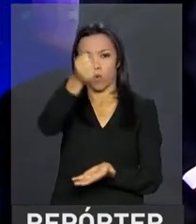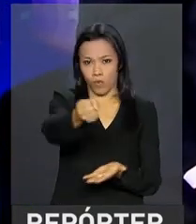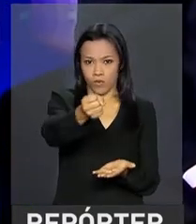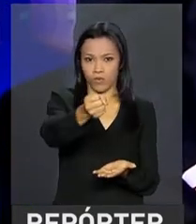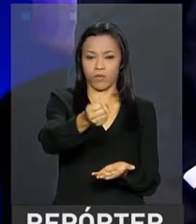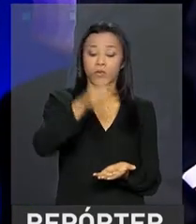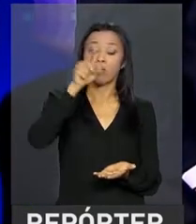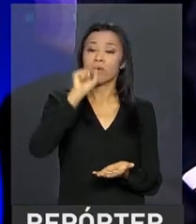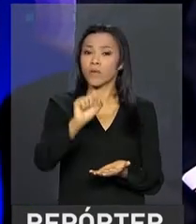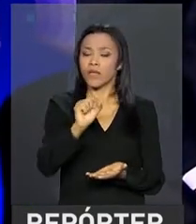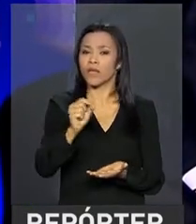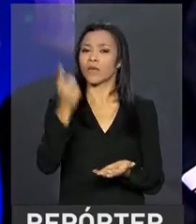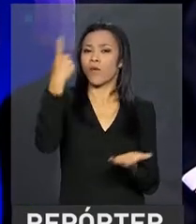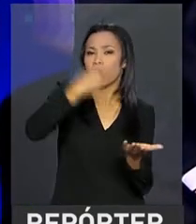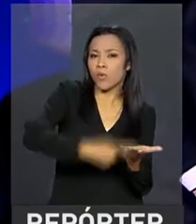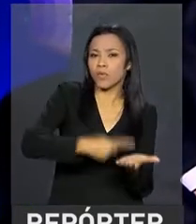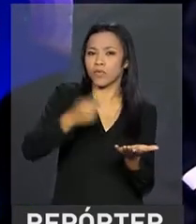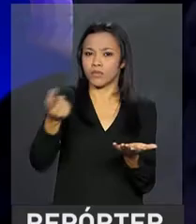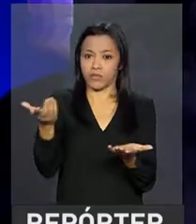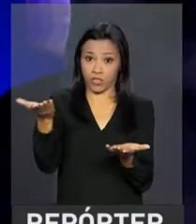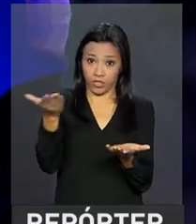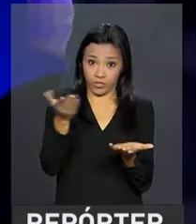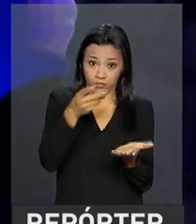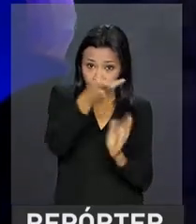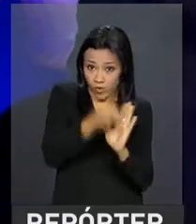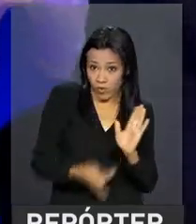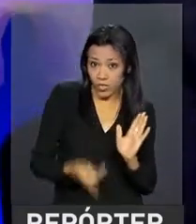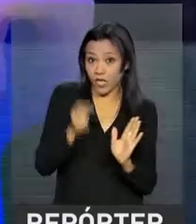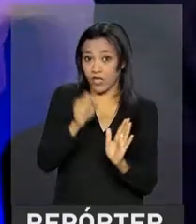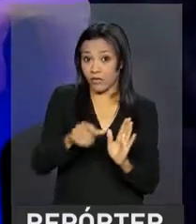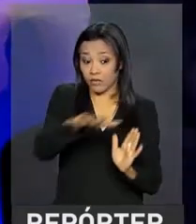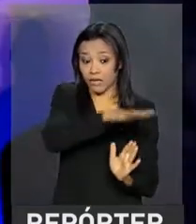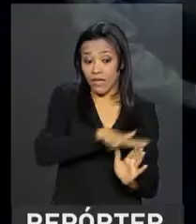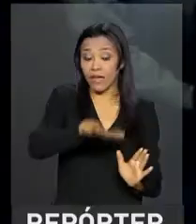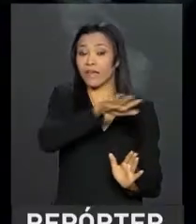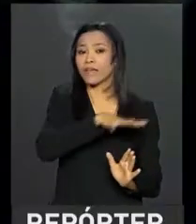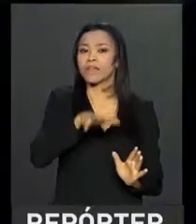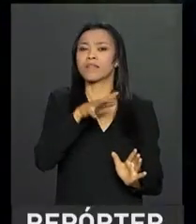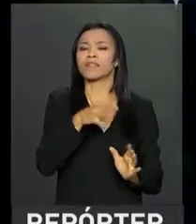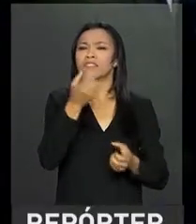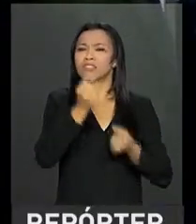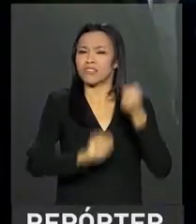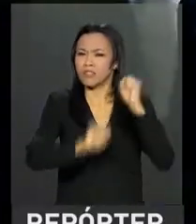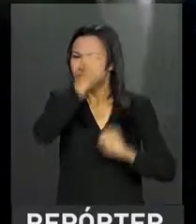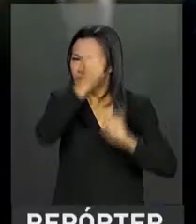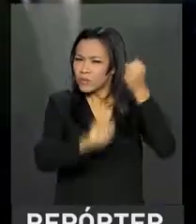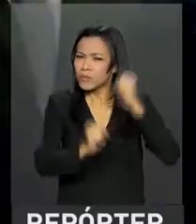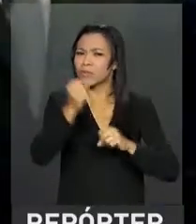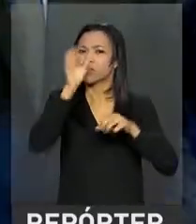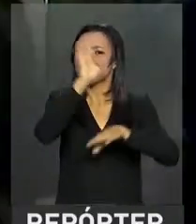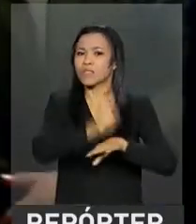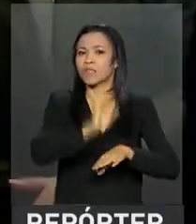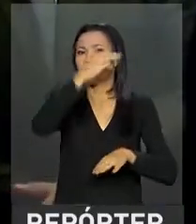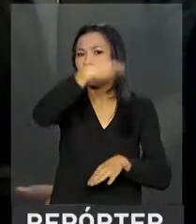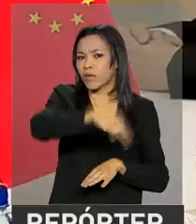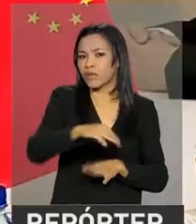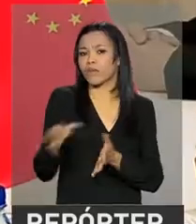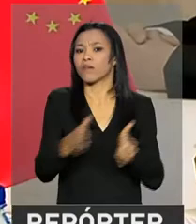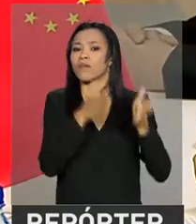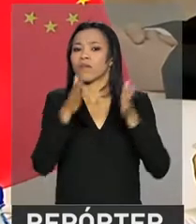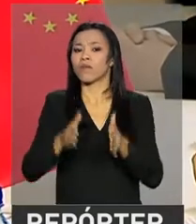compromisso de investimentos chineses em projetos de siderurgia no maranhão o vice-primeiro-ministro chinês wang